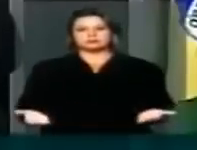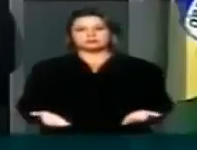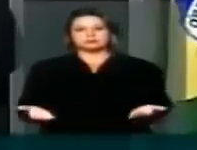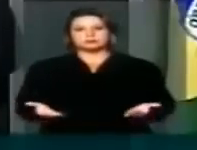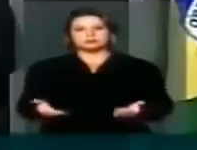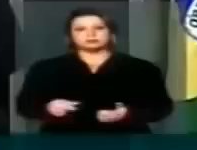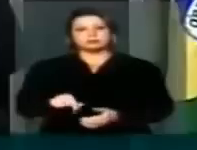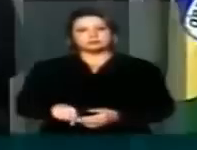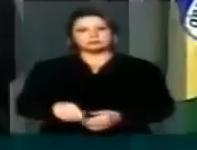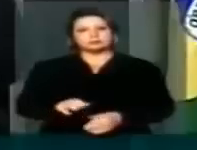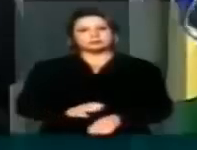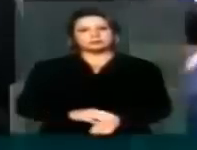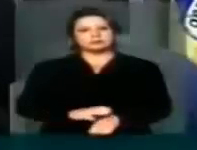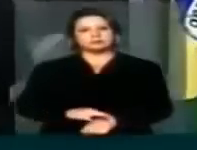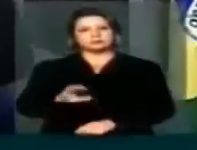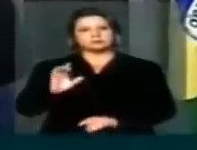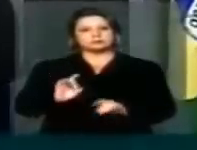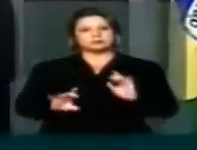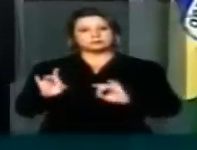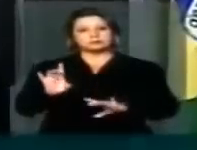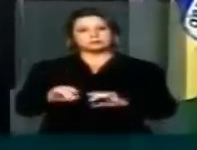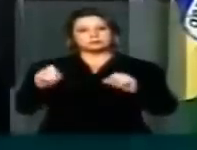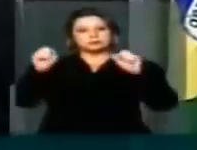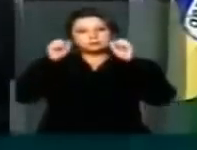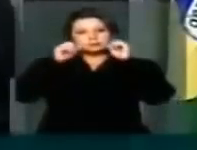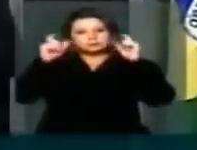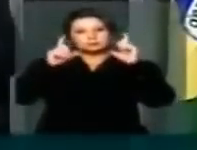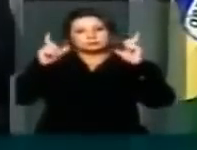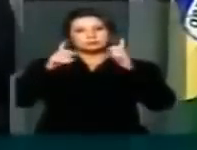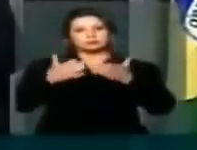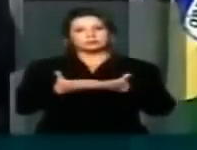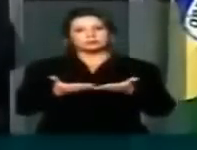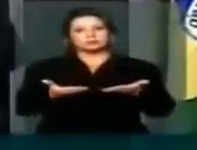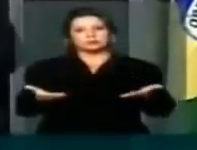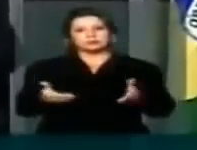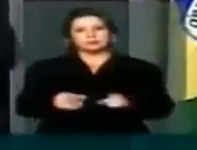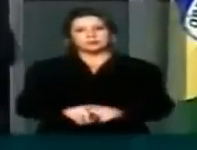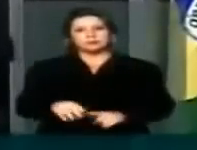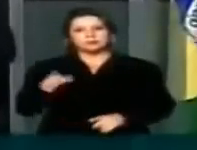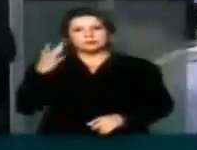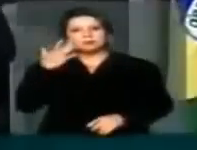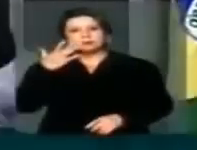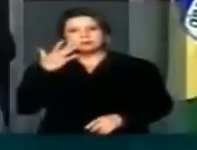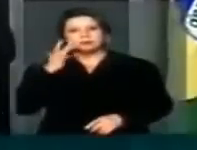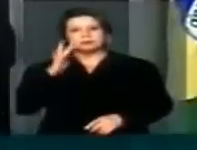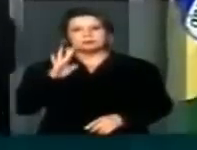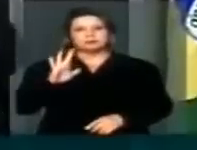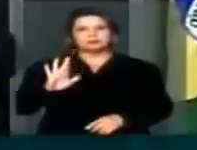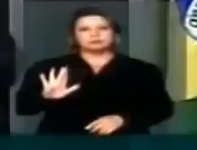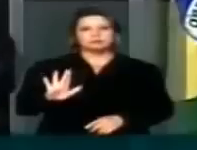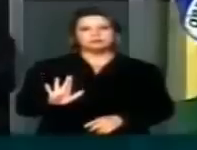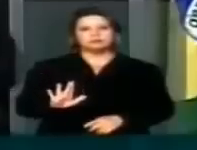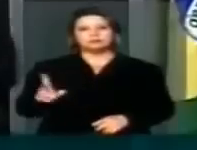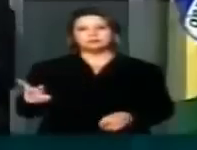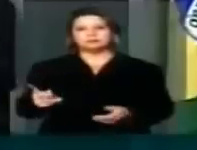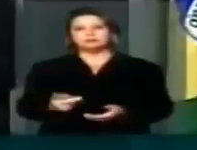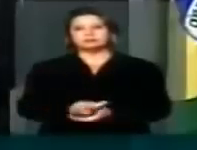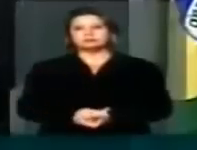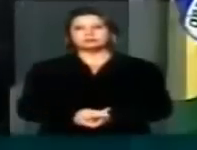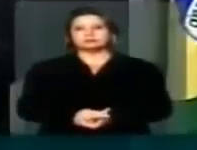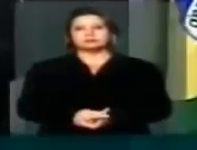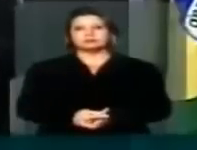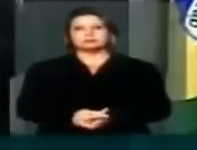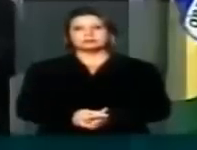momento para talvez alertar a presidente Dilma, que eu não sei, talvez, se ela saiba ou